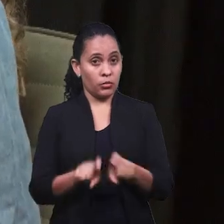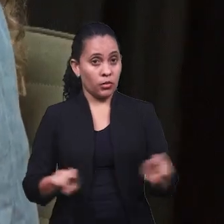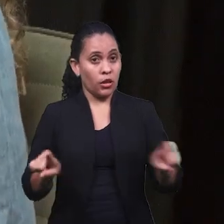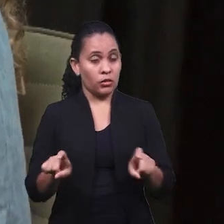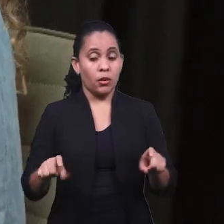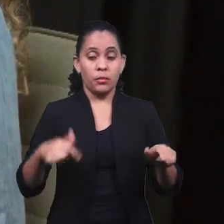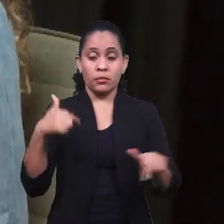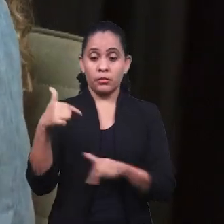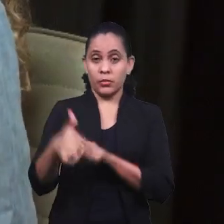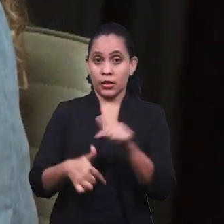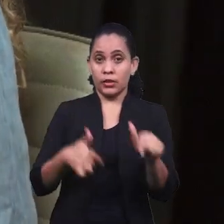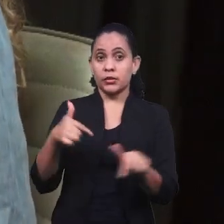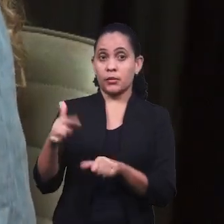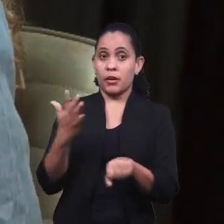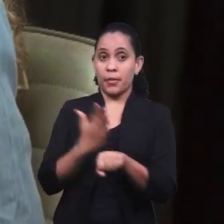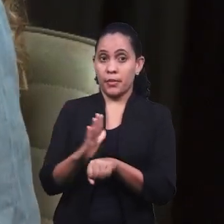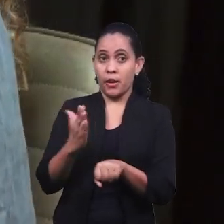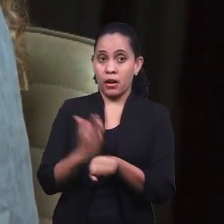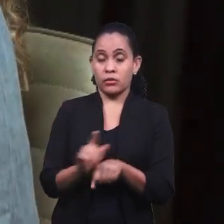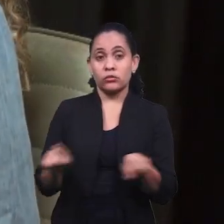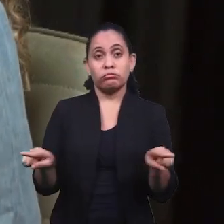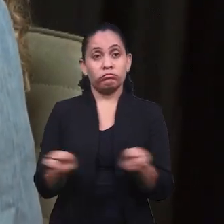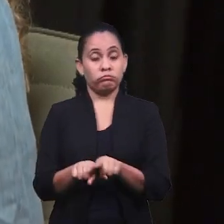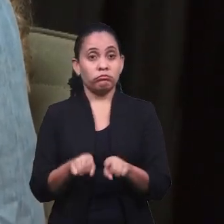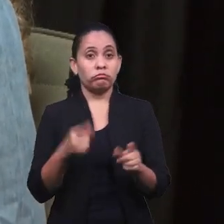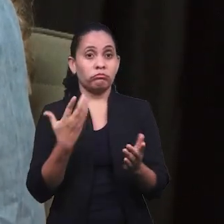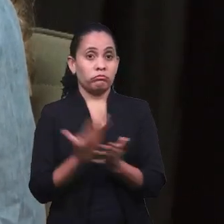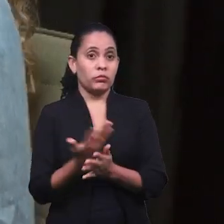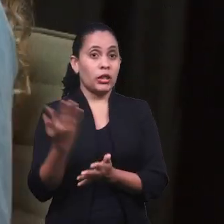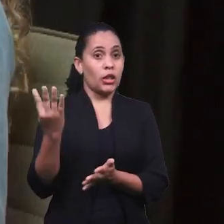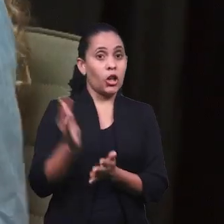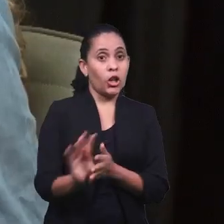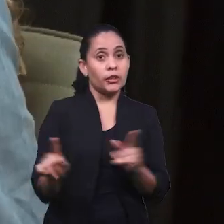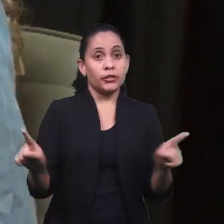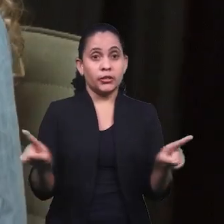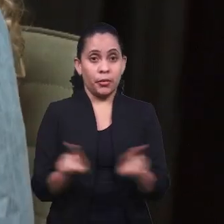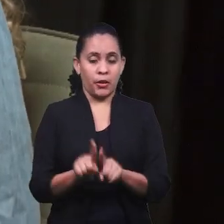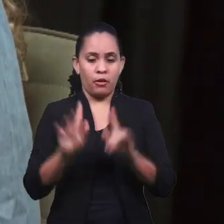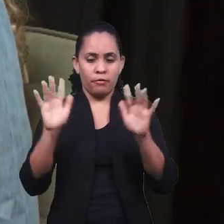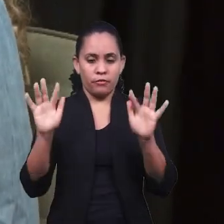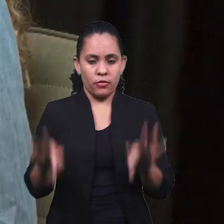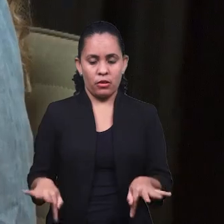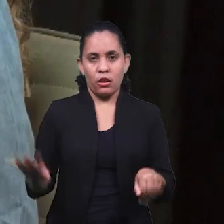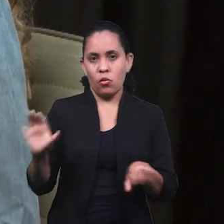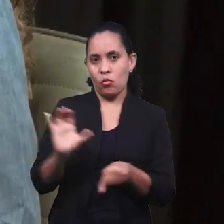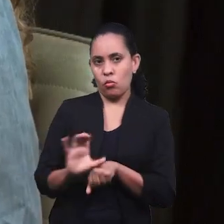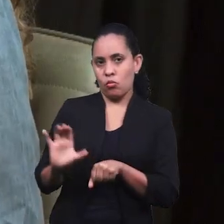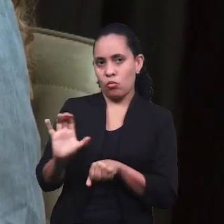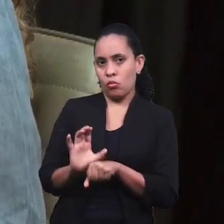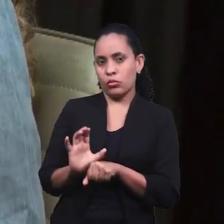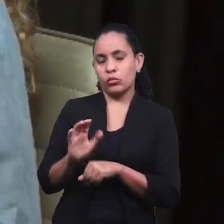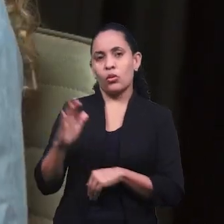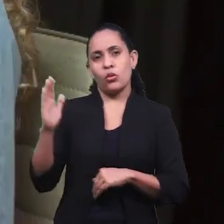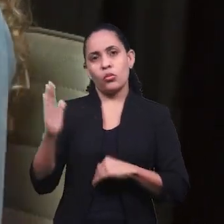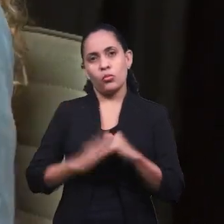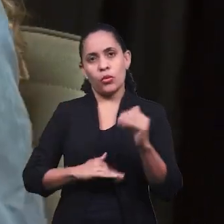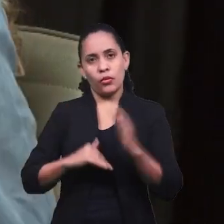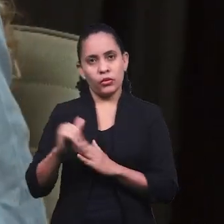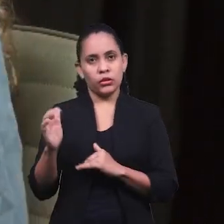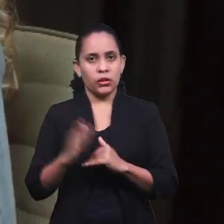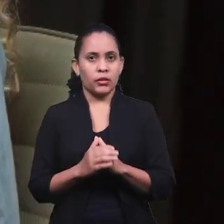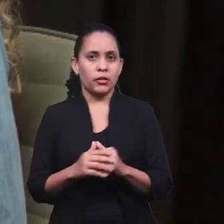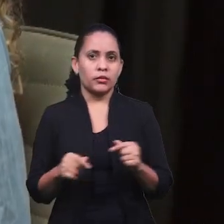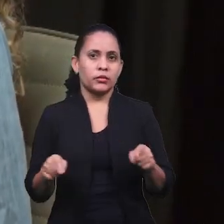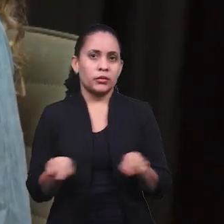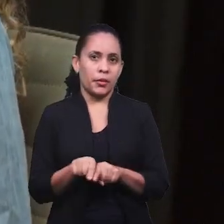campo prático e teórico da área da computação. Ao findar o curso, o profissional ele já está